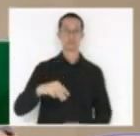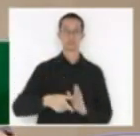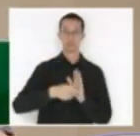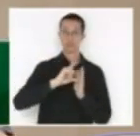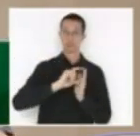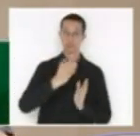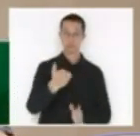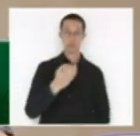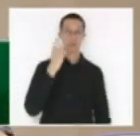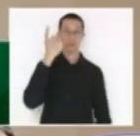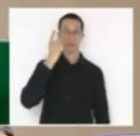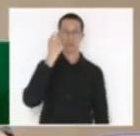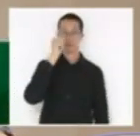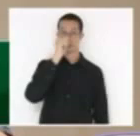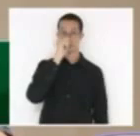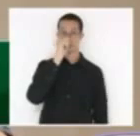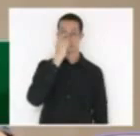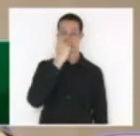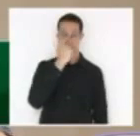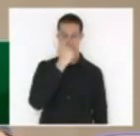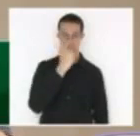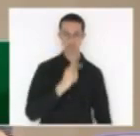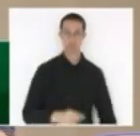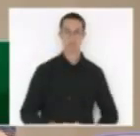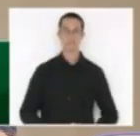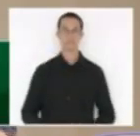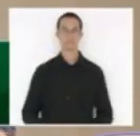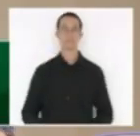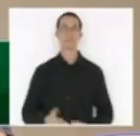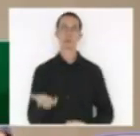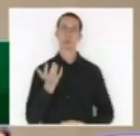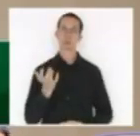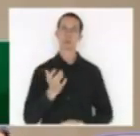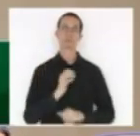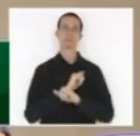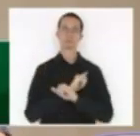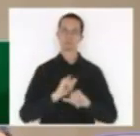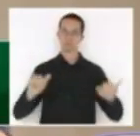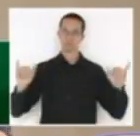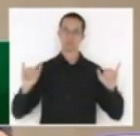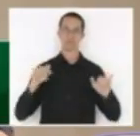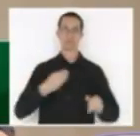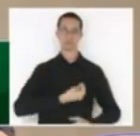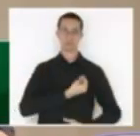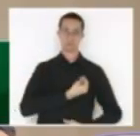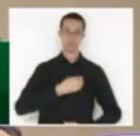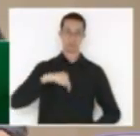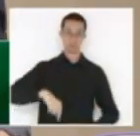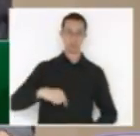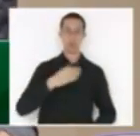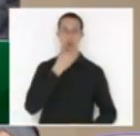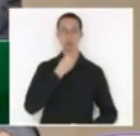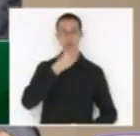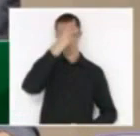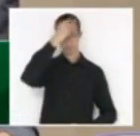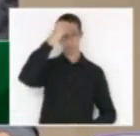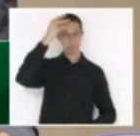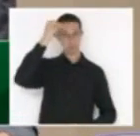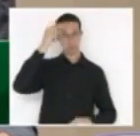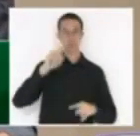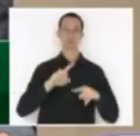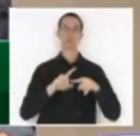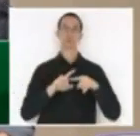Amin. Obrigado, deputado Kennedy. Só para anunciar a presença aqui na casa do prefeito de Tijucas, prefeito Eloy, com toda